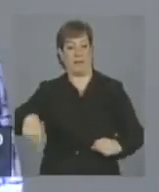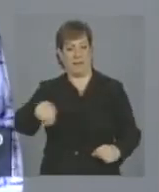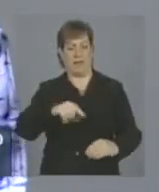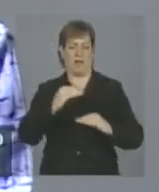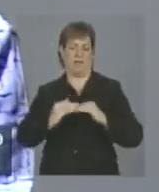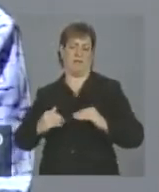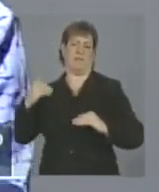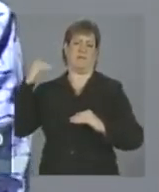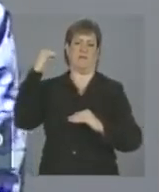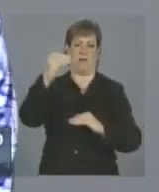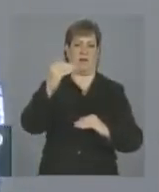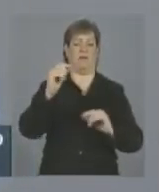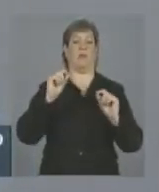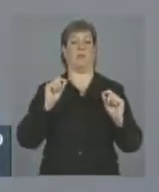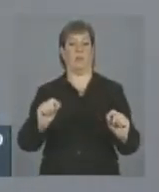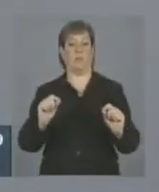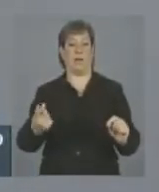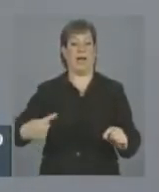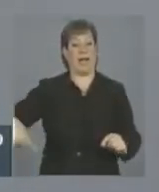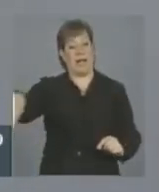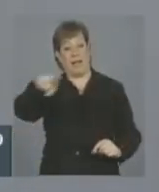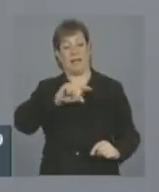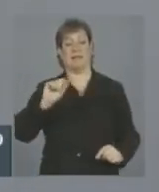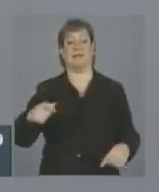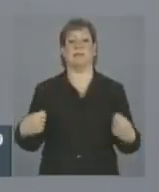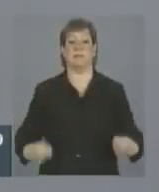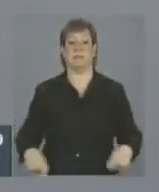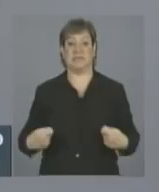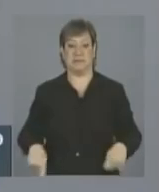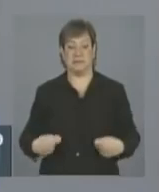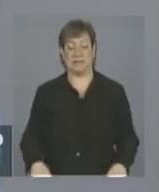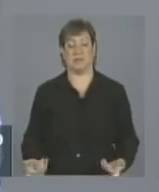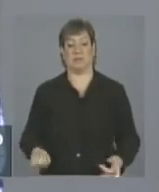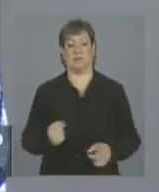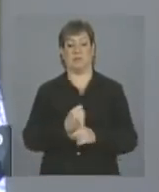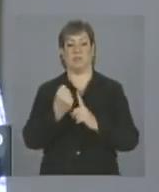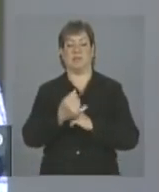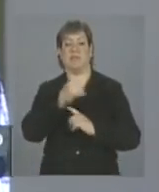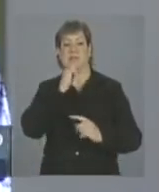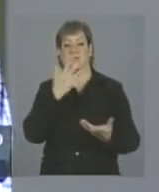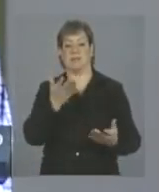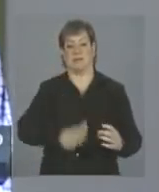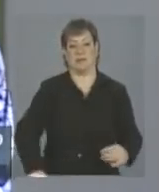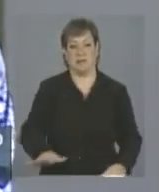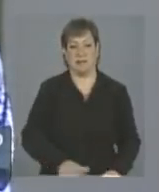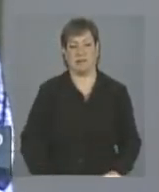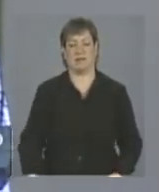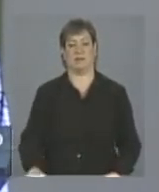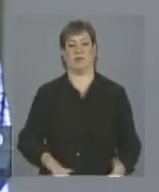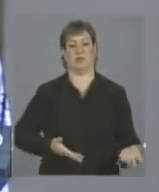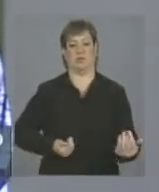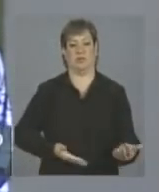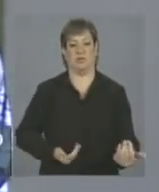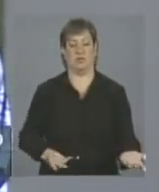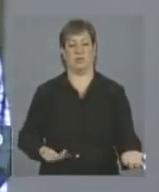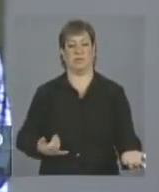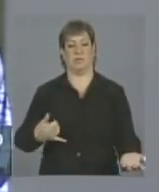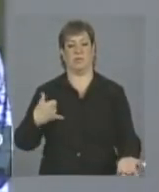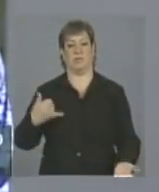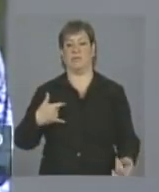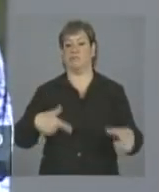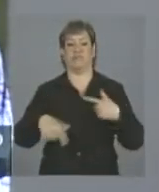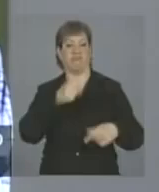ultrapassará aqueles que dependem socialmente, como as crianças, os jovens em idade de